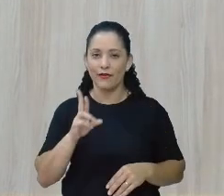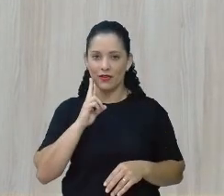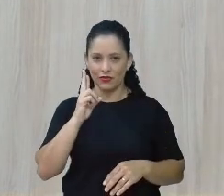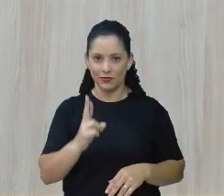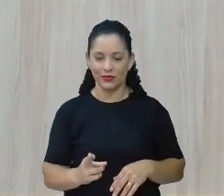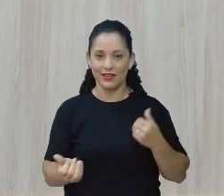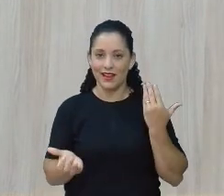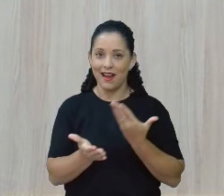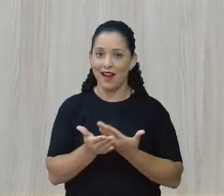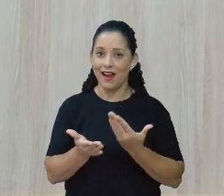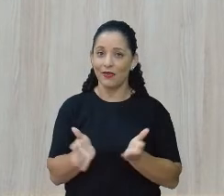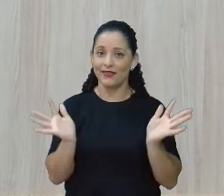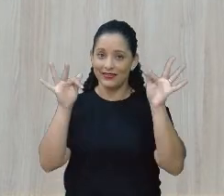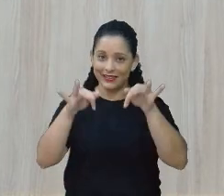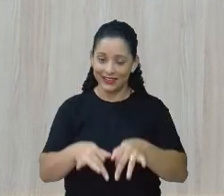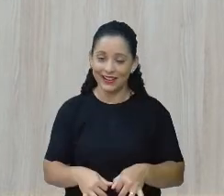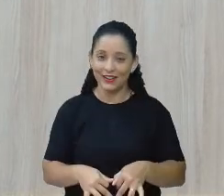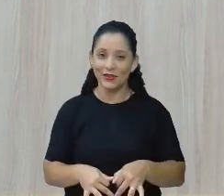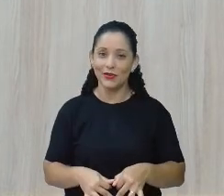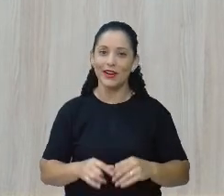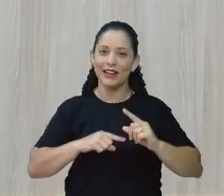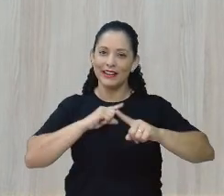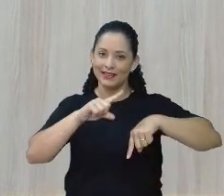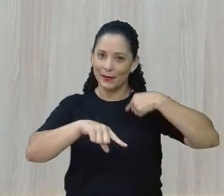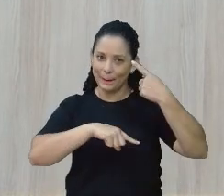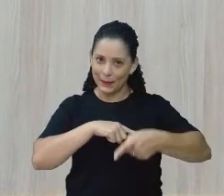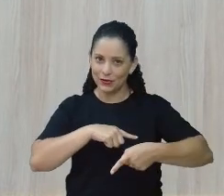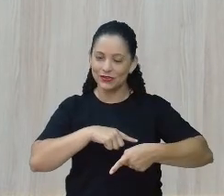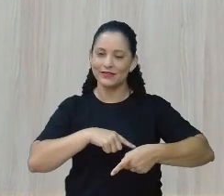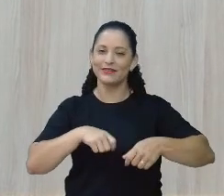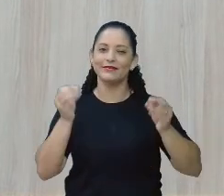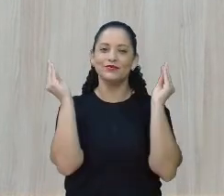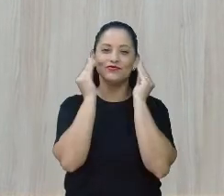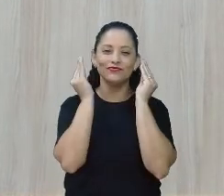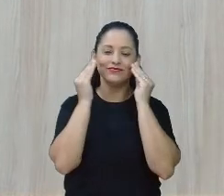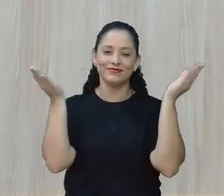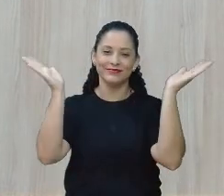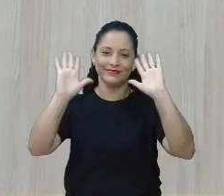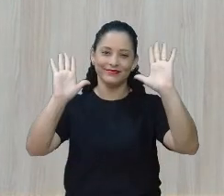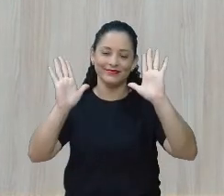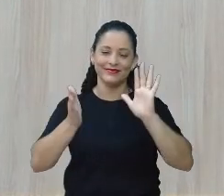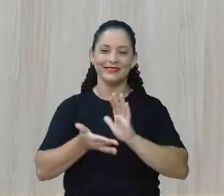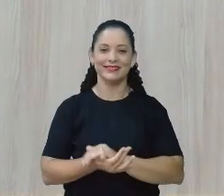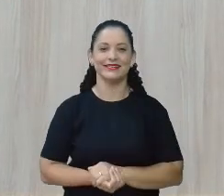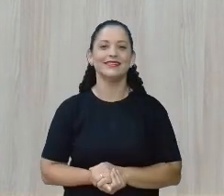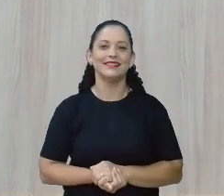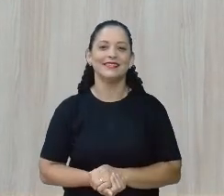nossa aula vai ficando por aqui, a gente se vê na próxima. Um cheiro e até breve.